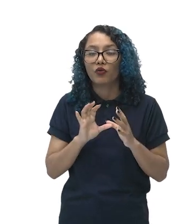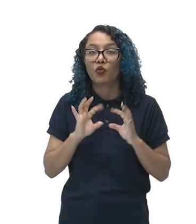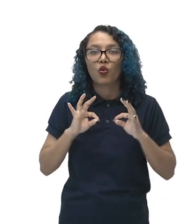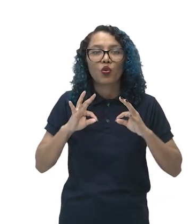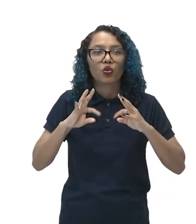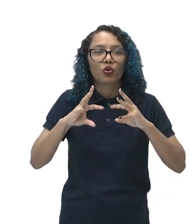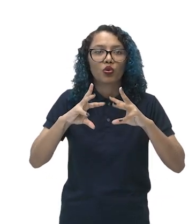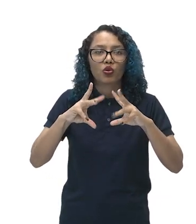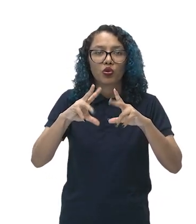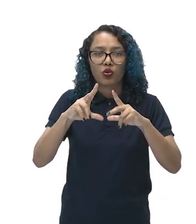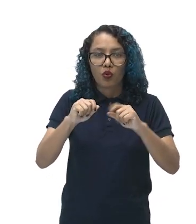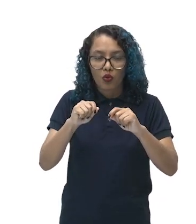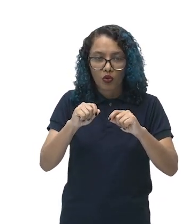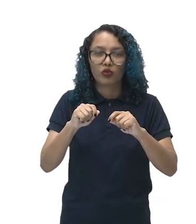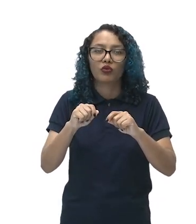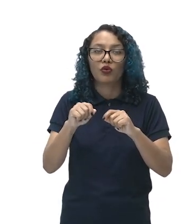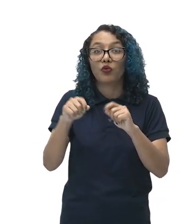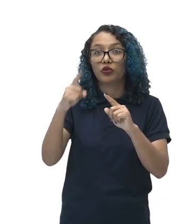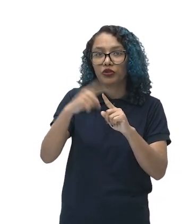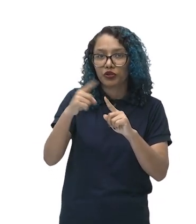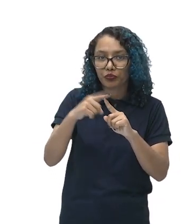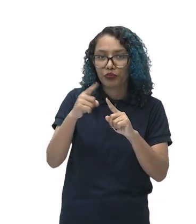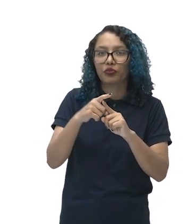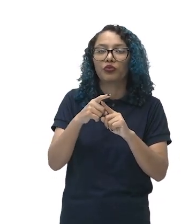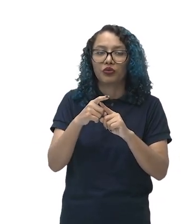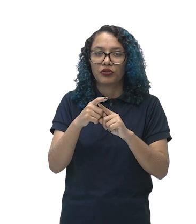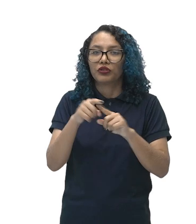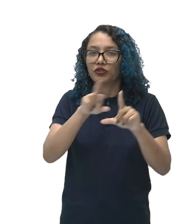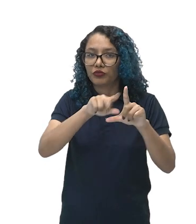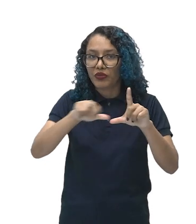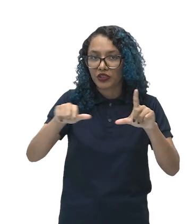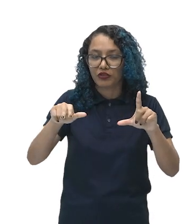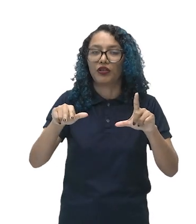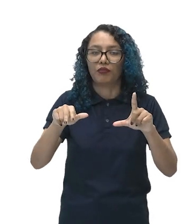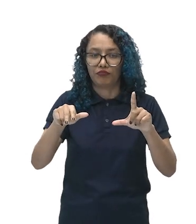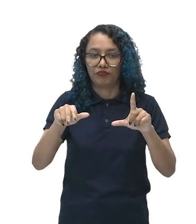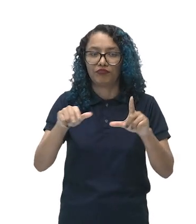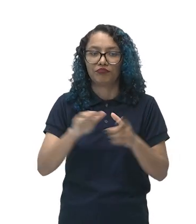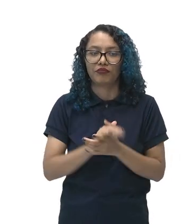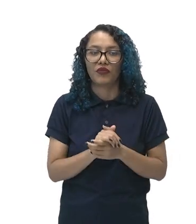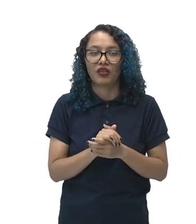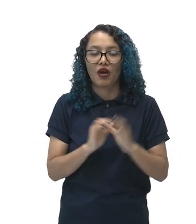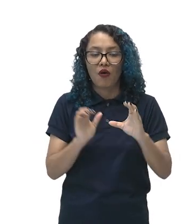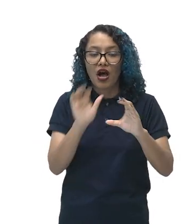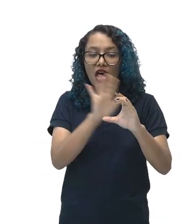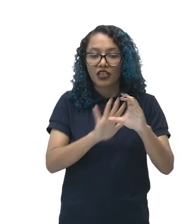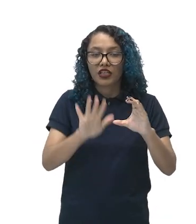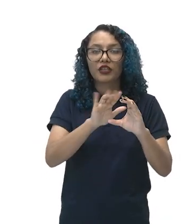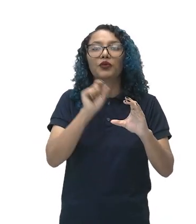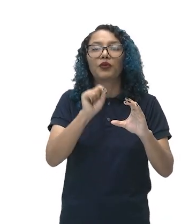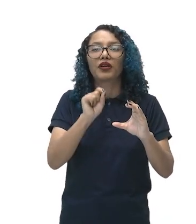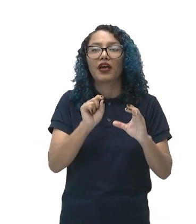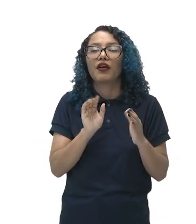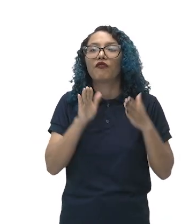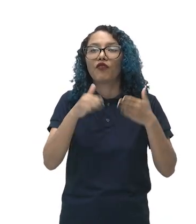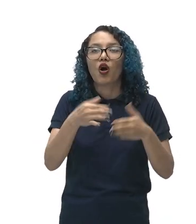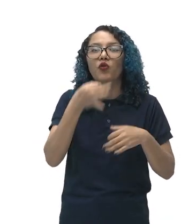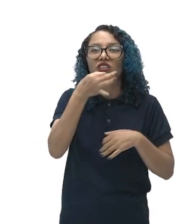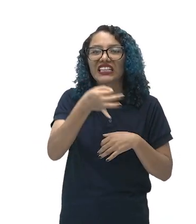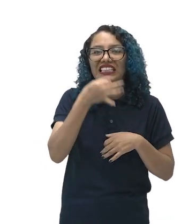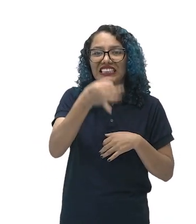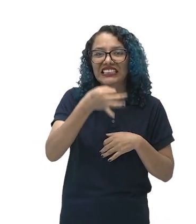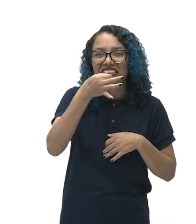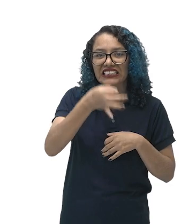veículo de comunicação. A charge é fazer críticas, então vejam, cada um cumprindo a sua função